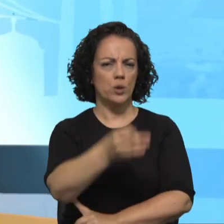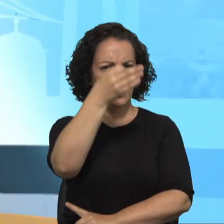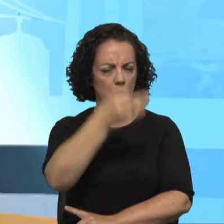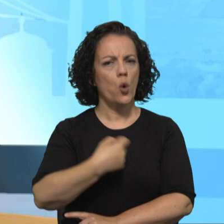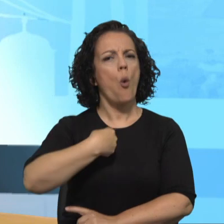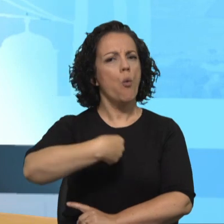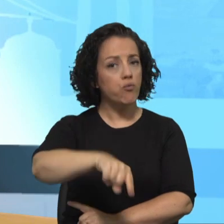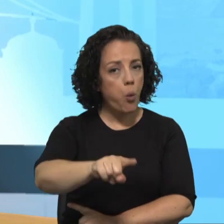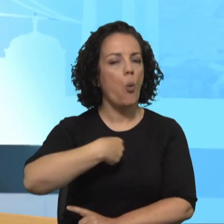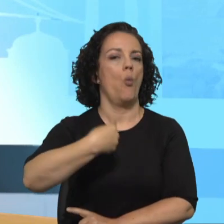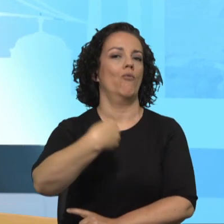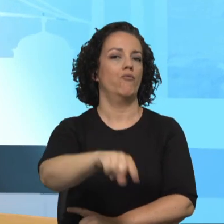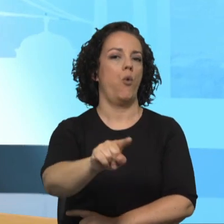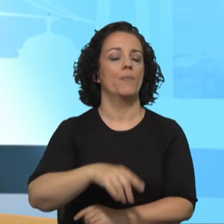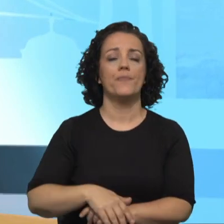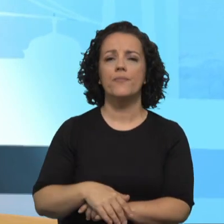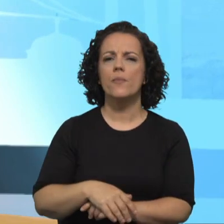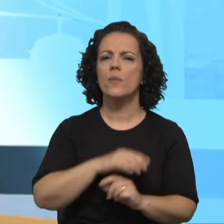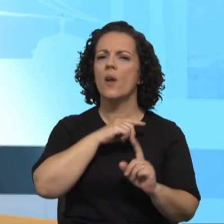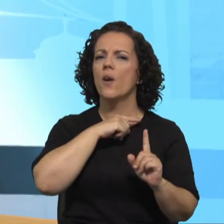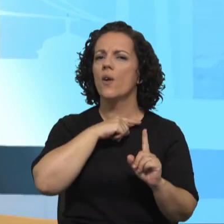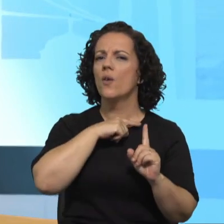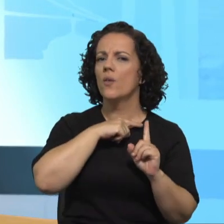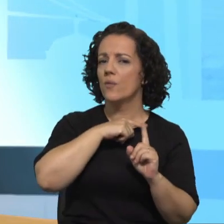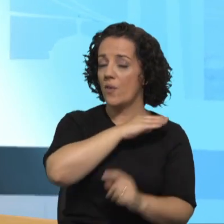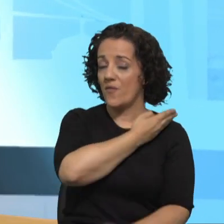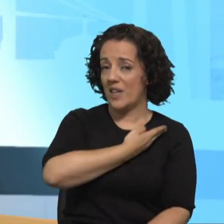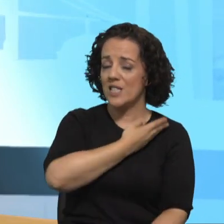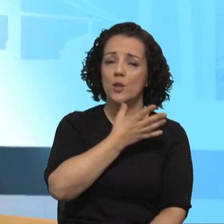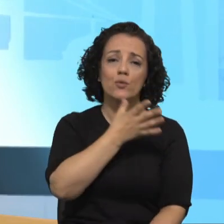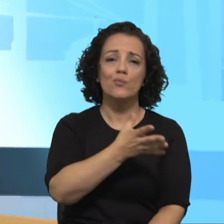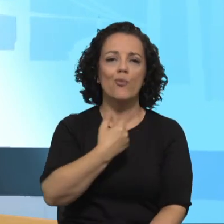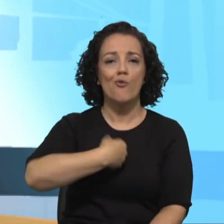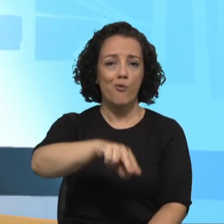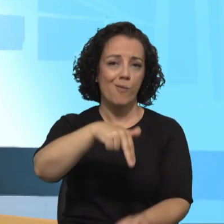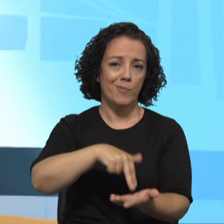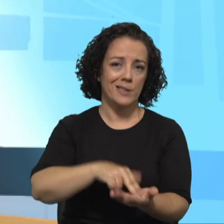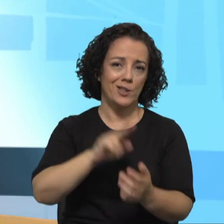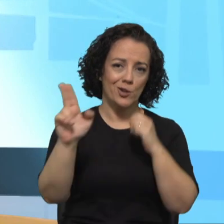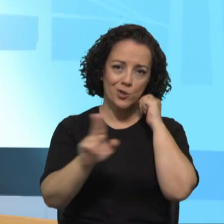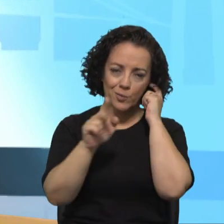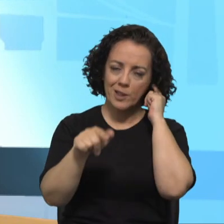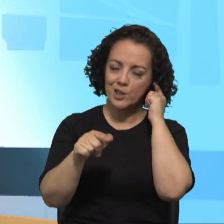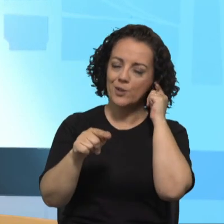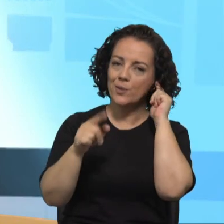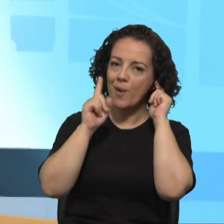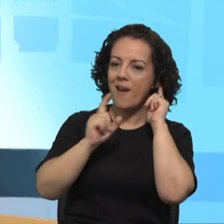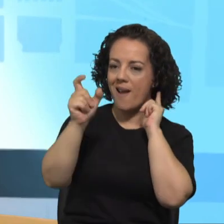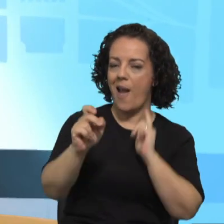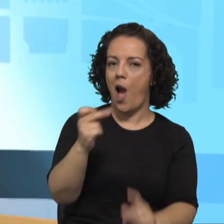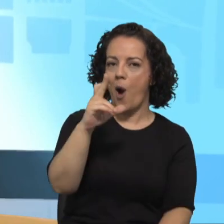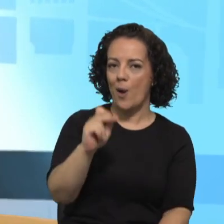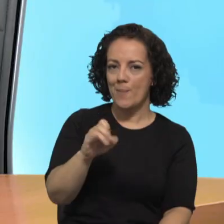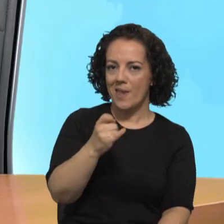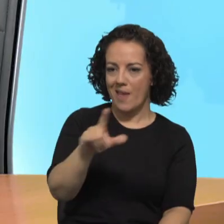vou, eu vou. Francisco referia-se à sua presença na Jornada Mundial da Juventude. Um diálogo que agora retomamos com a Aura Miguel, que está hoje